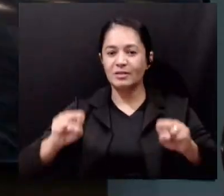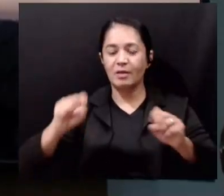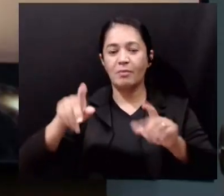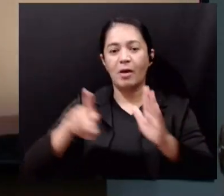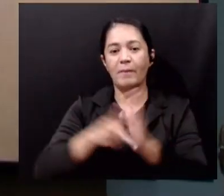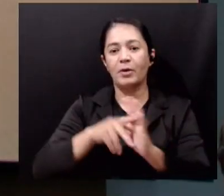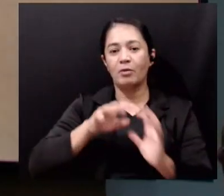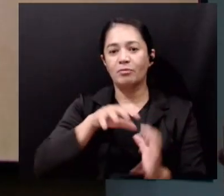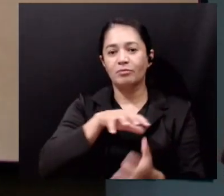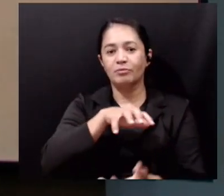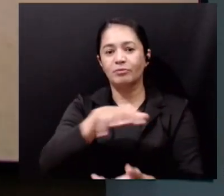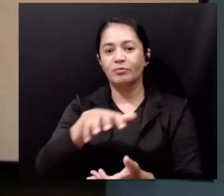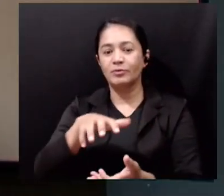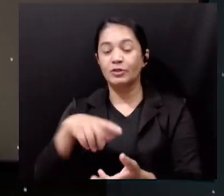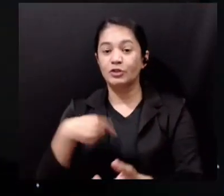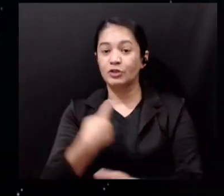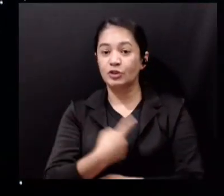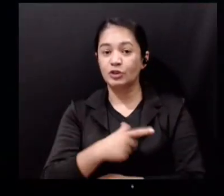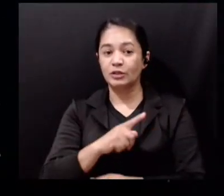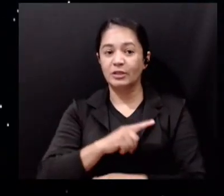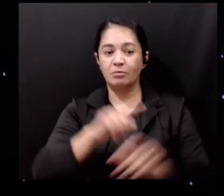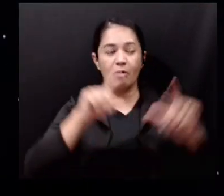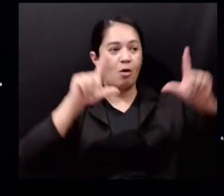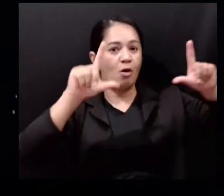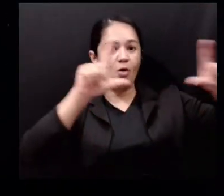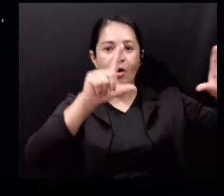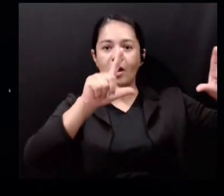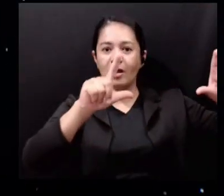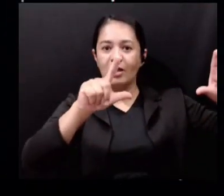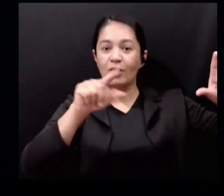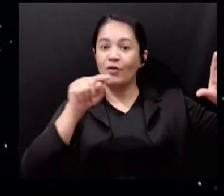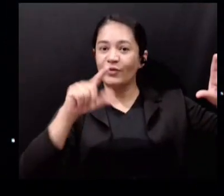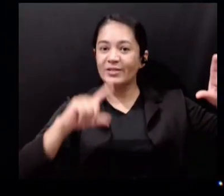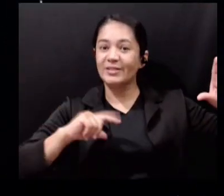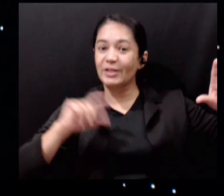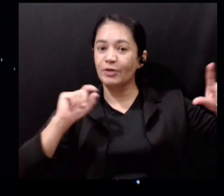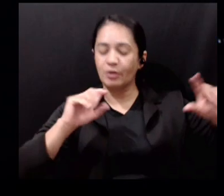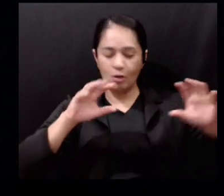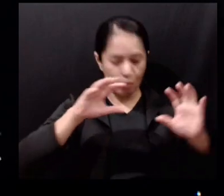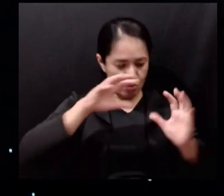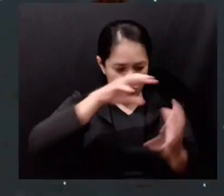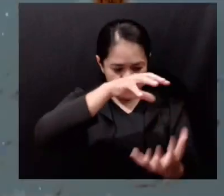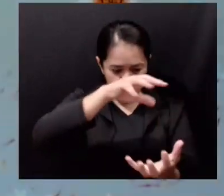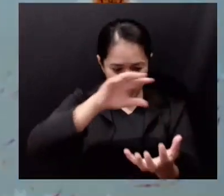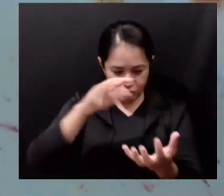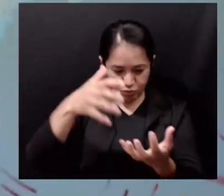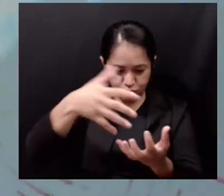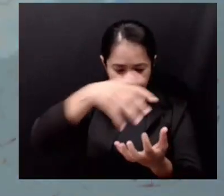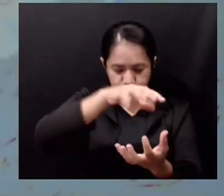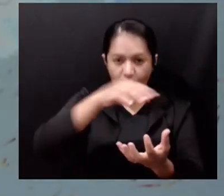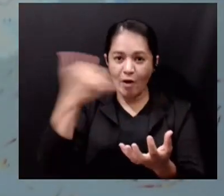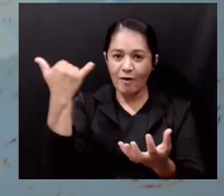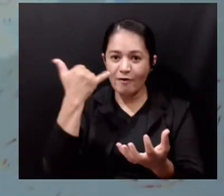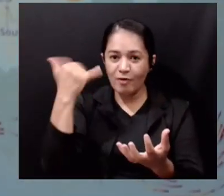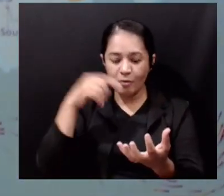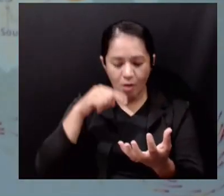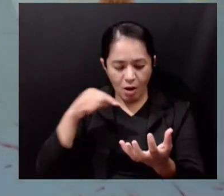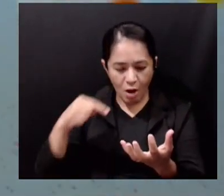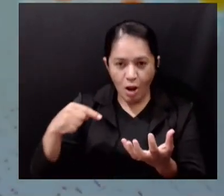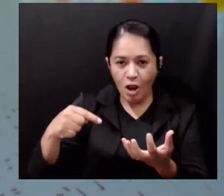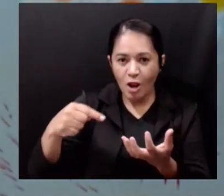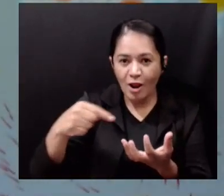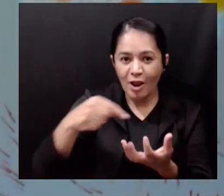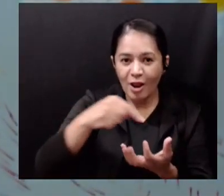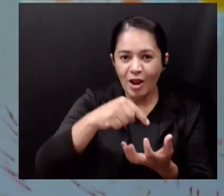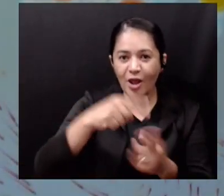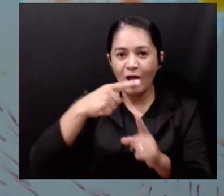em que, se você abre, você tem um globo 3D que você pode ver ele, mexer nele, e você pode ver vários dados, tipo de população, de temperatura em cima